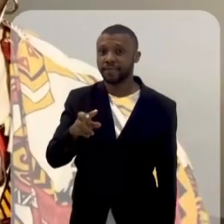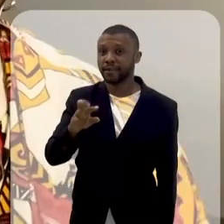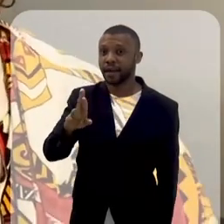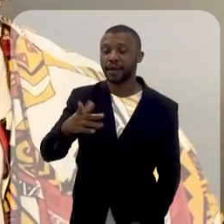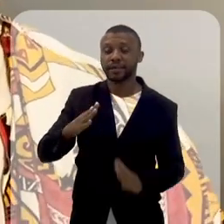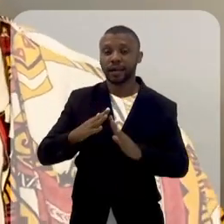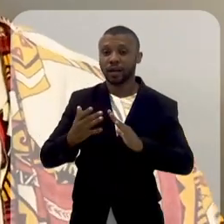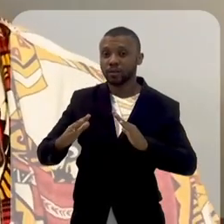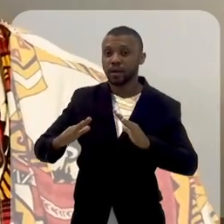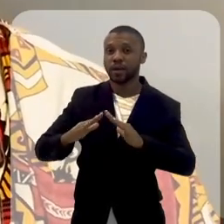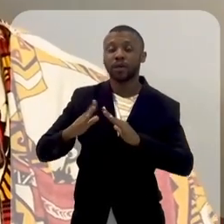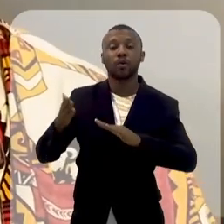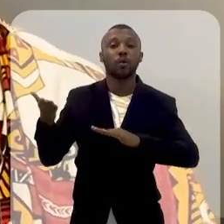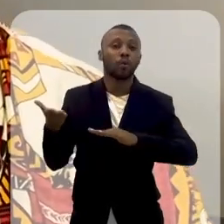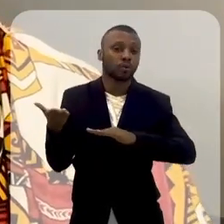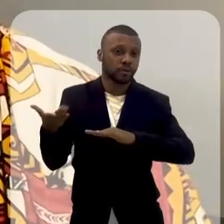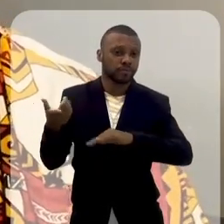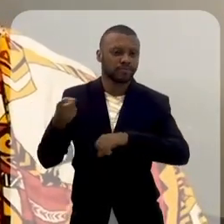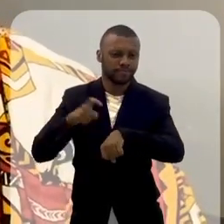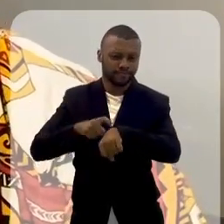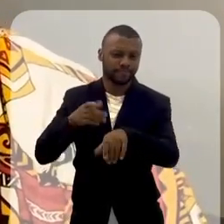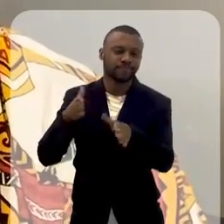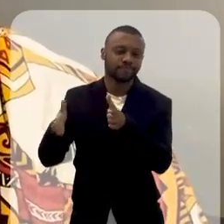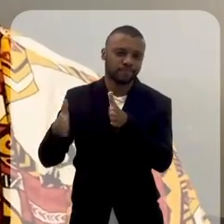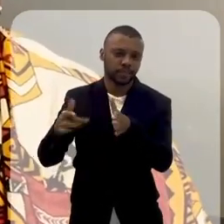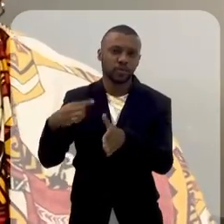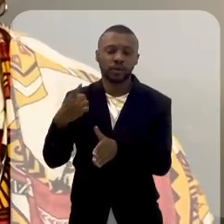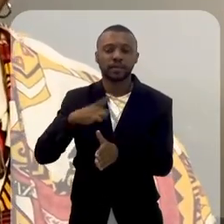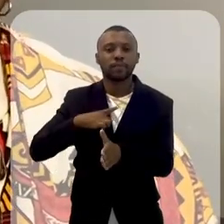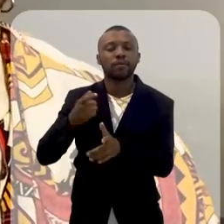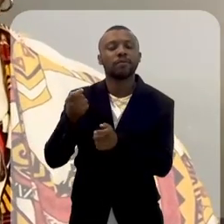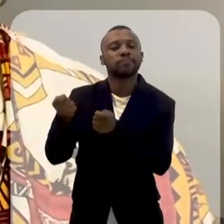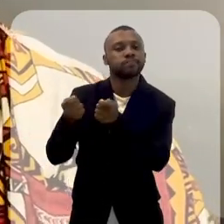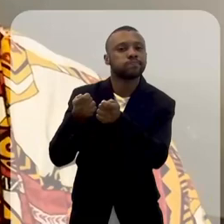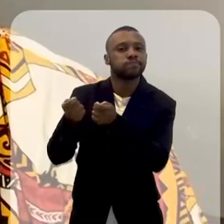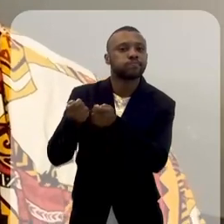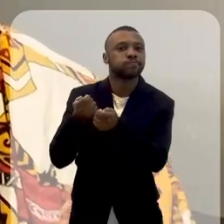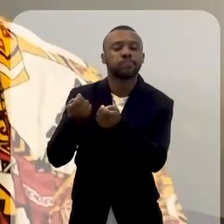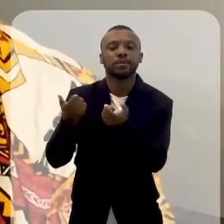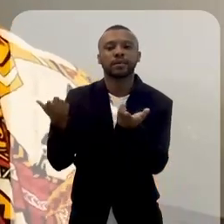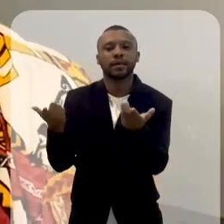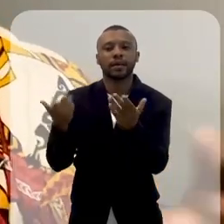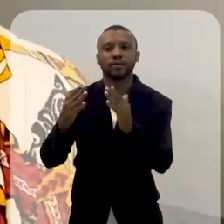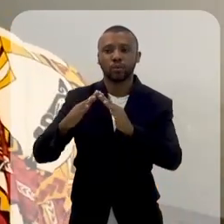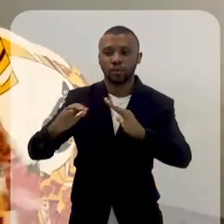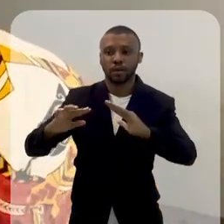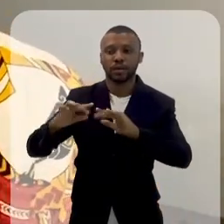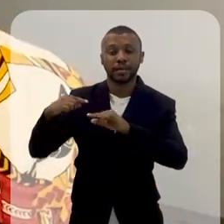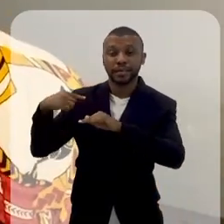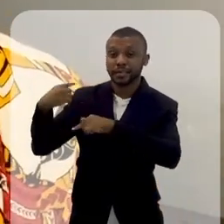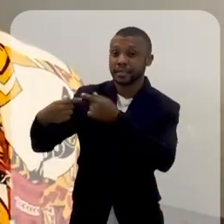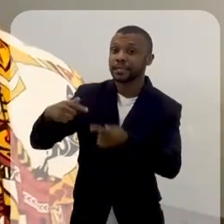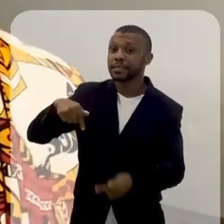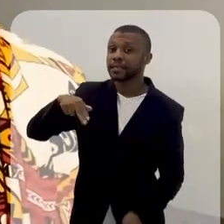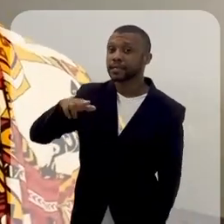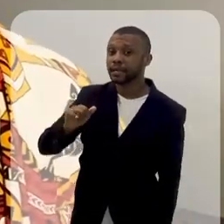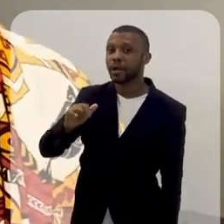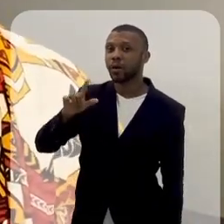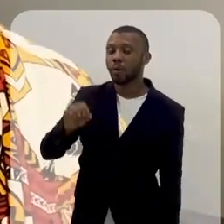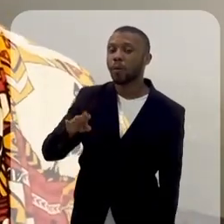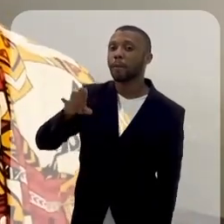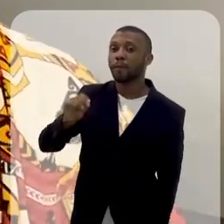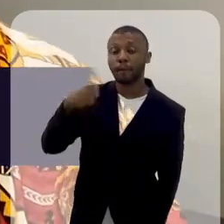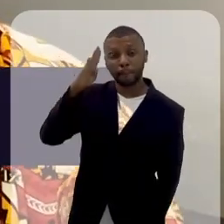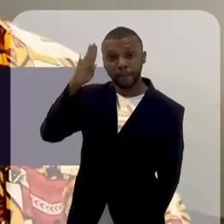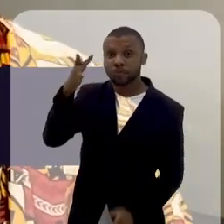Teatro Chica Xavier, que está acontecendo no Terreiro Contemporâneo, está no último andar do Terreiro Contemporâneo, e a gente está fazendo a cogestão desse quilombo, que é o